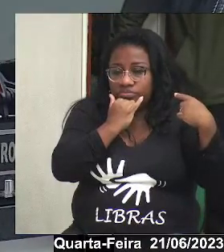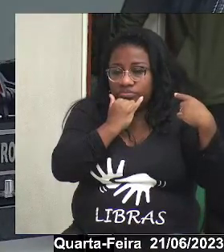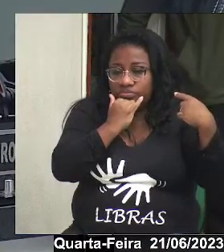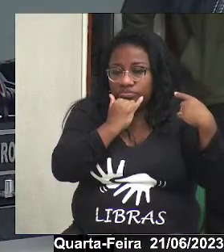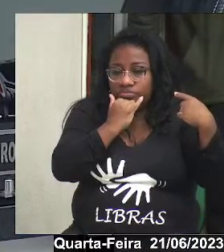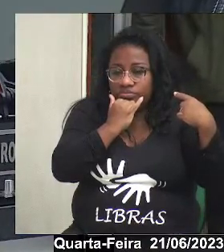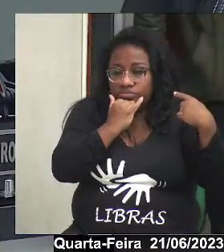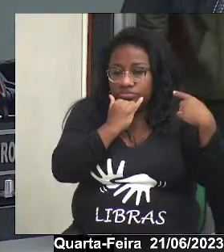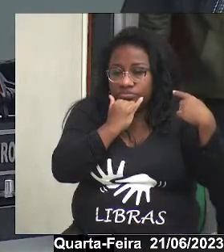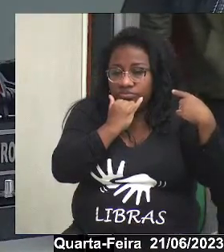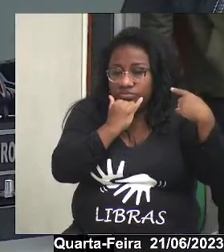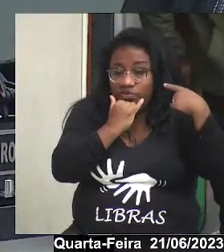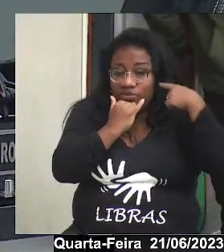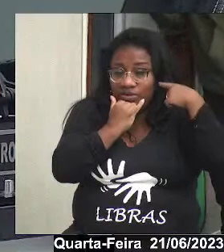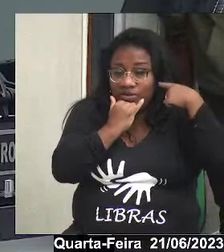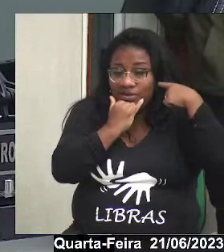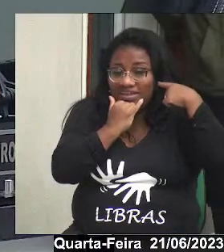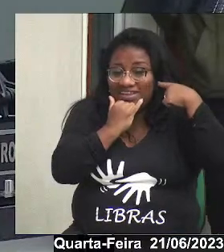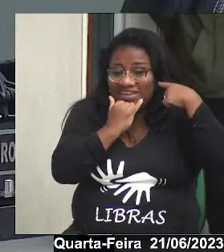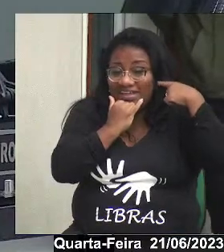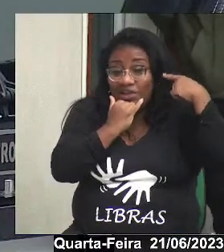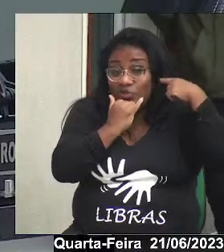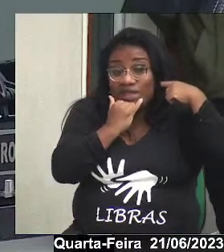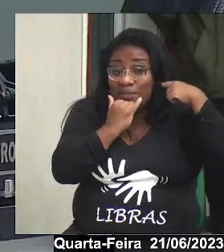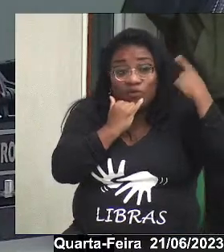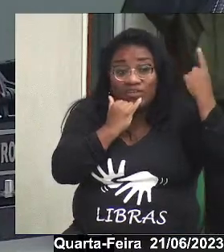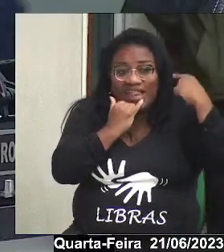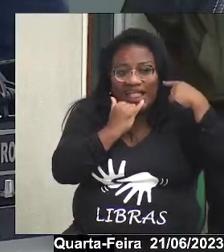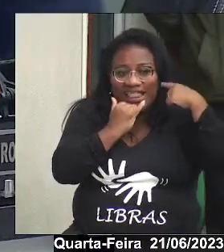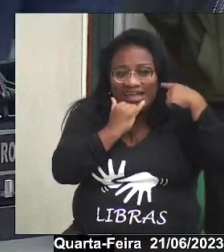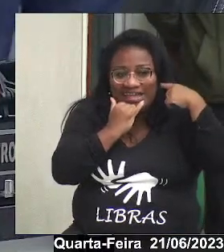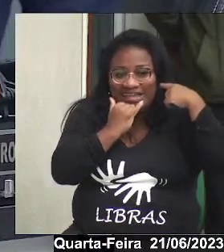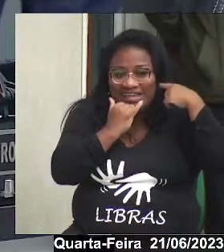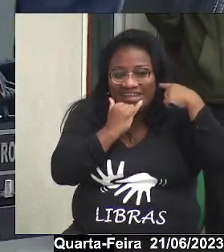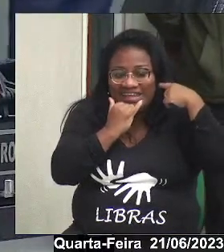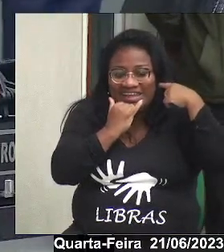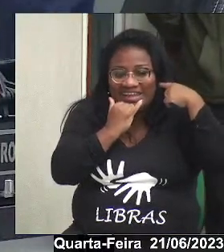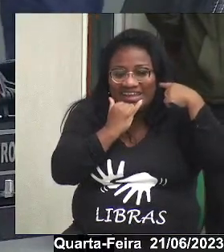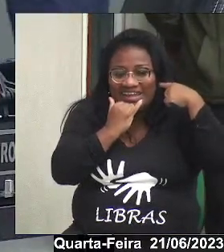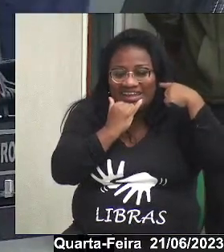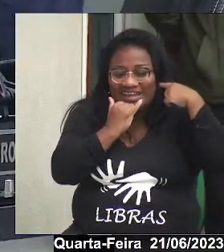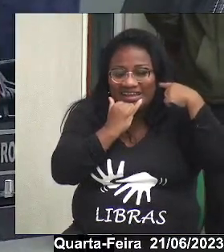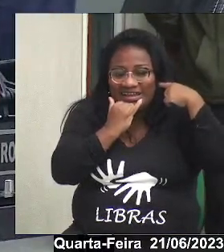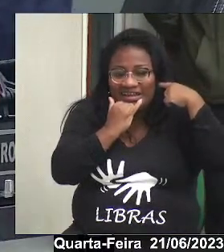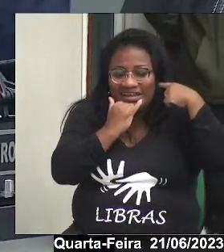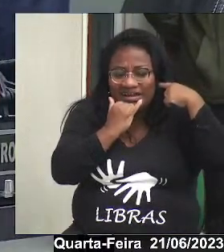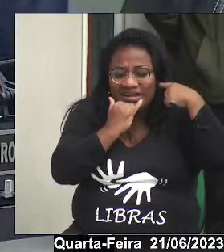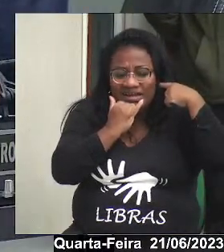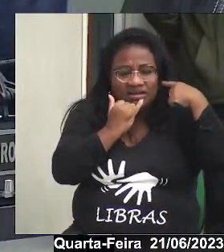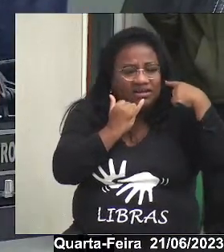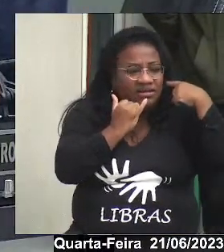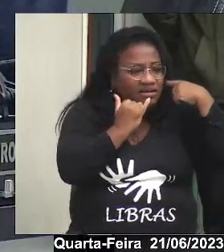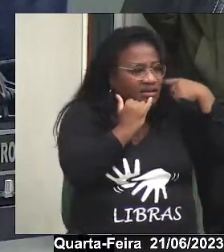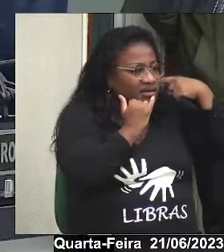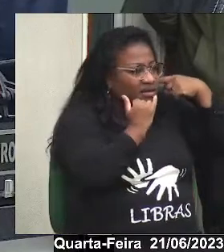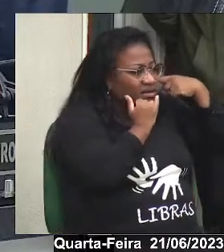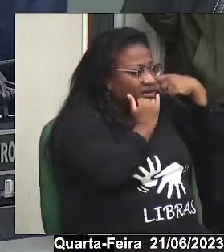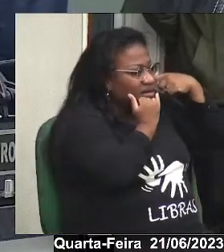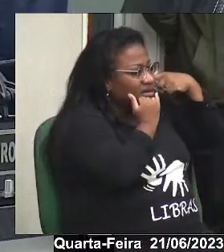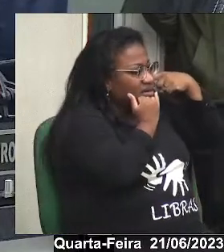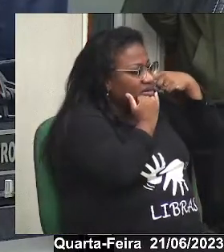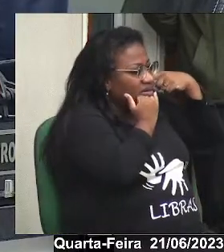descartes irregulares, ela fica bem na frente de uma casa de idosos, onde que a Antônia lá faz um grande trabalho, faz um trabalho